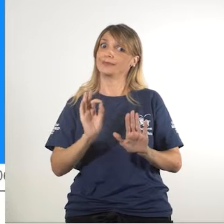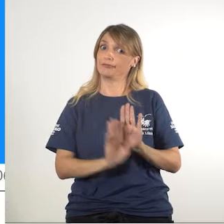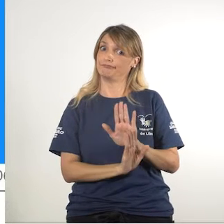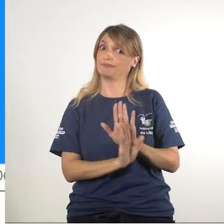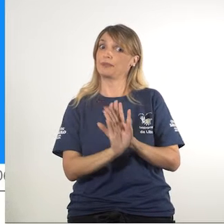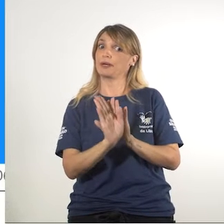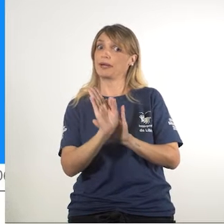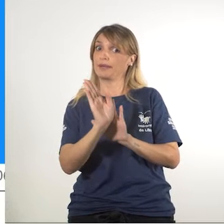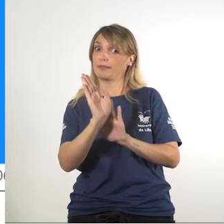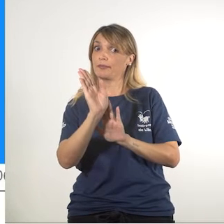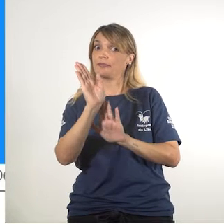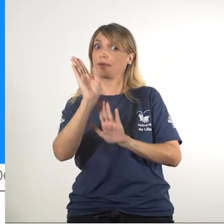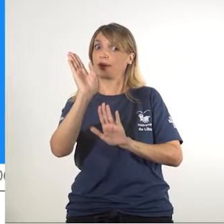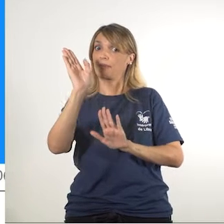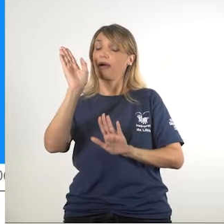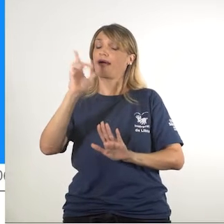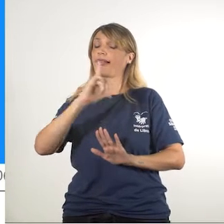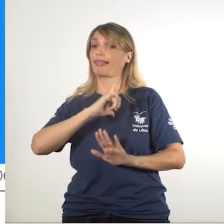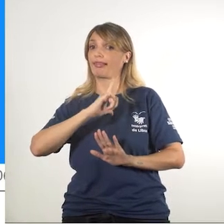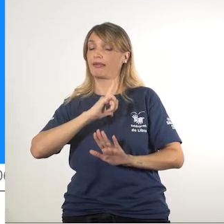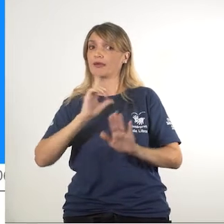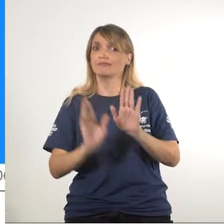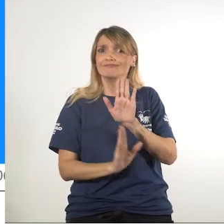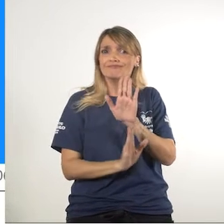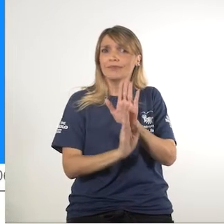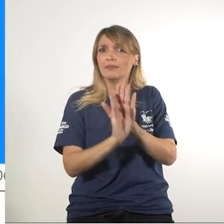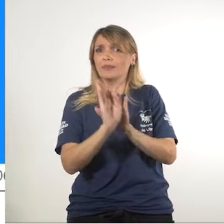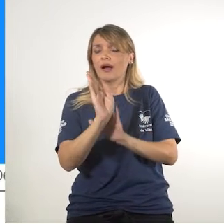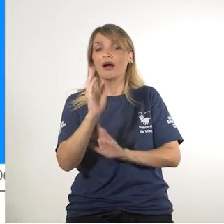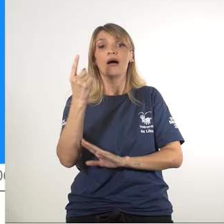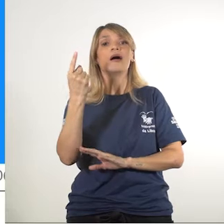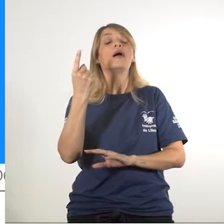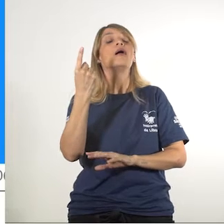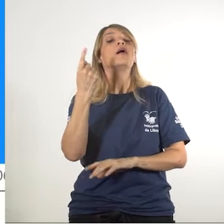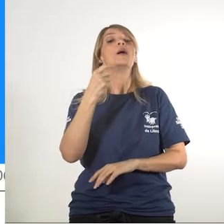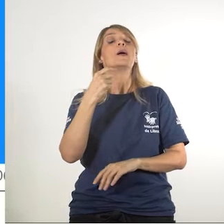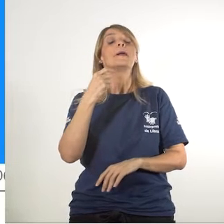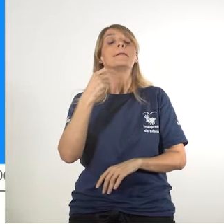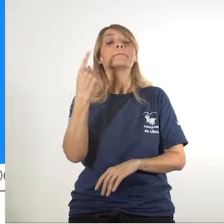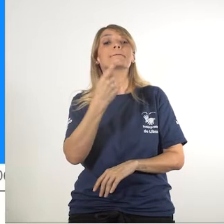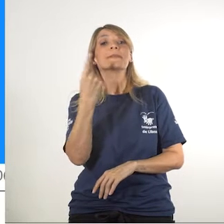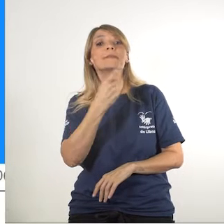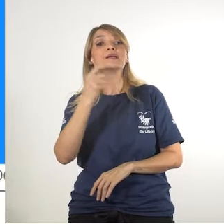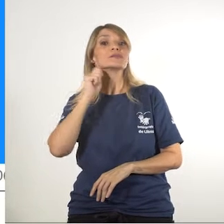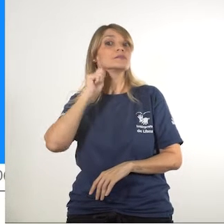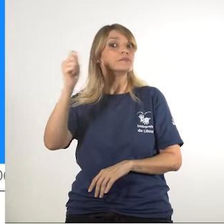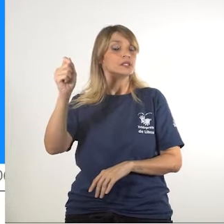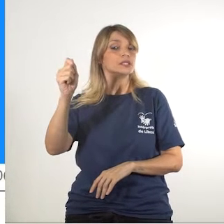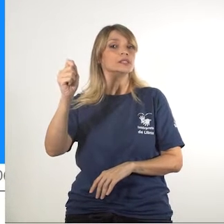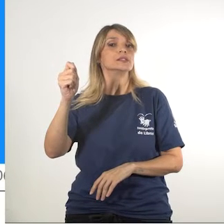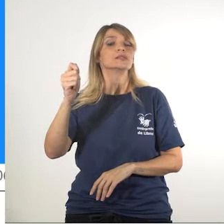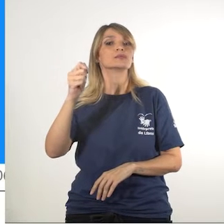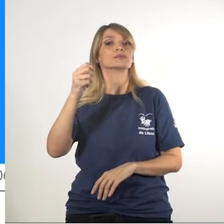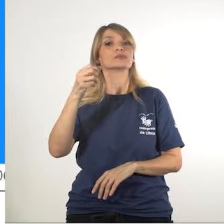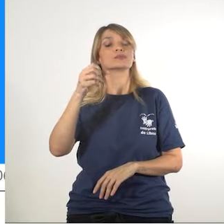casa, tivemos um pico em 1º de abril, com 93% dos leitos de